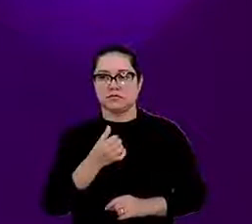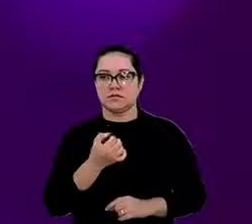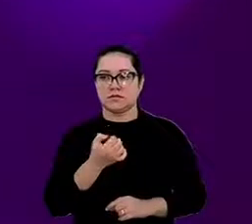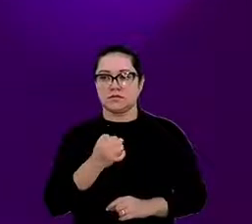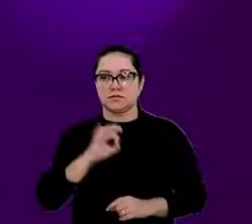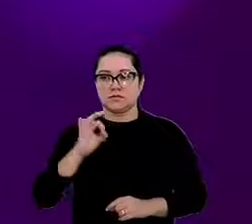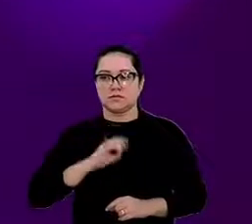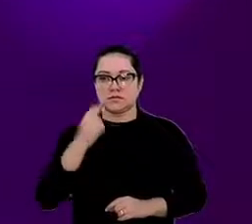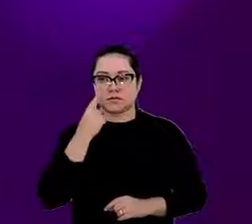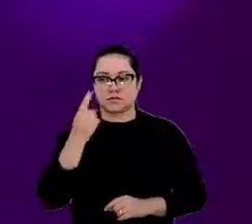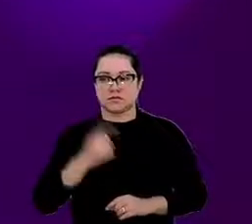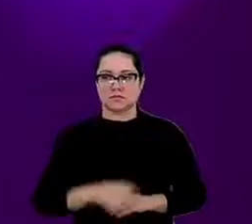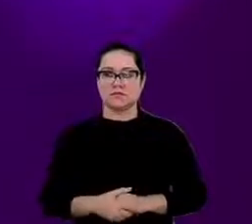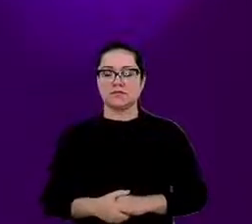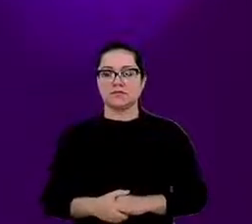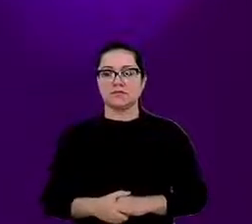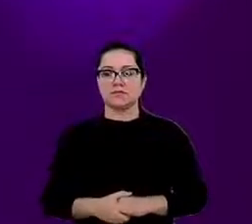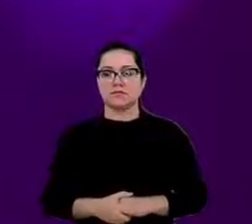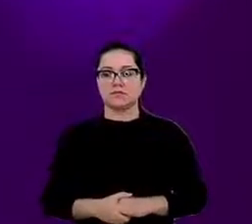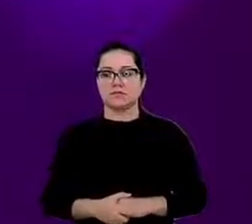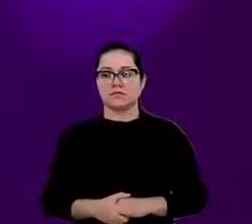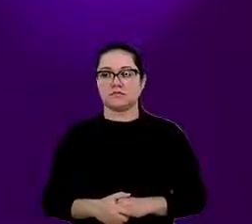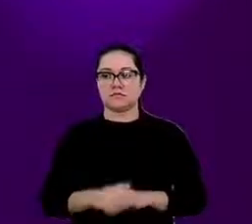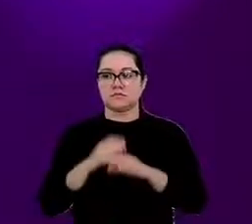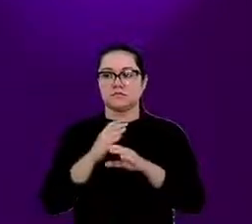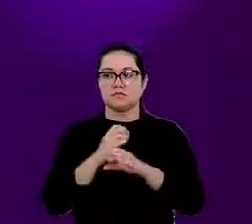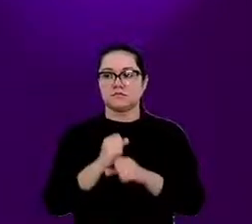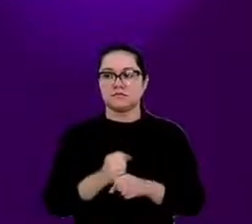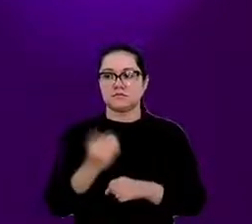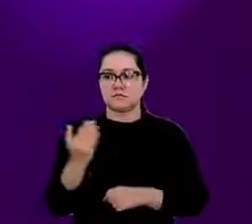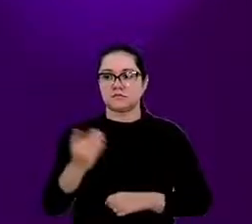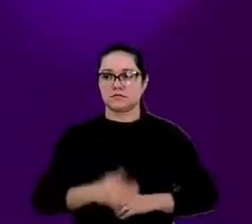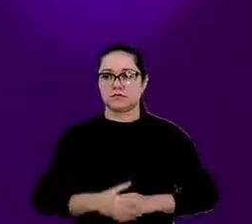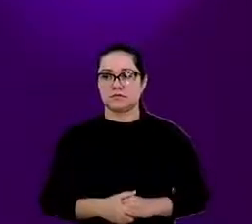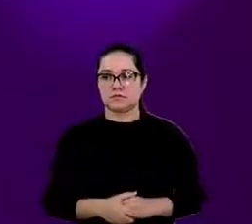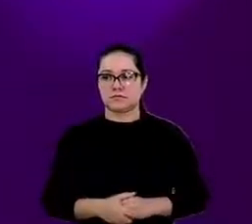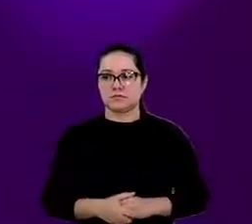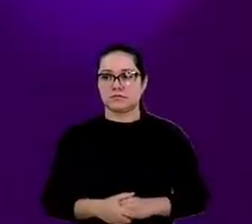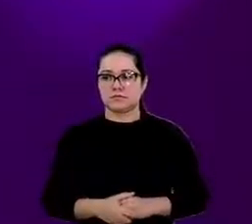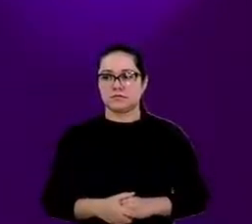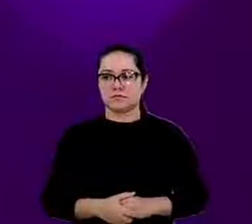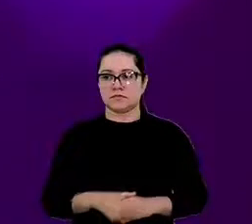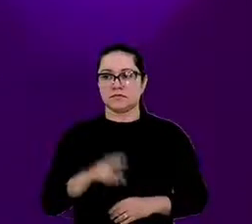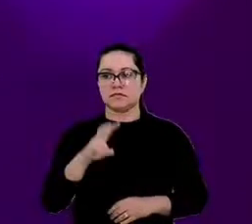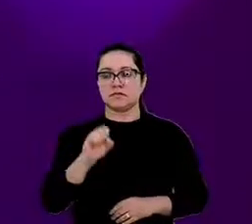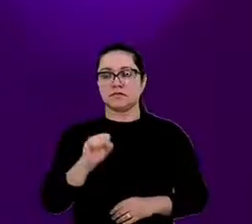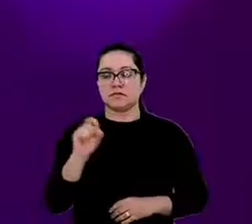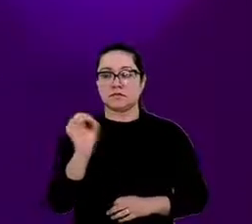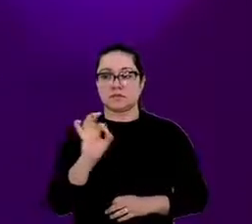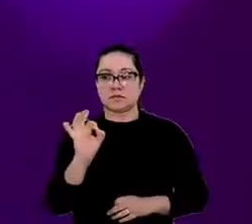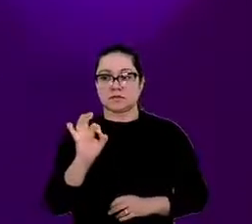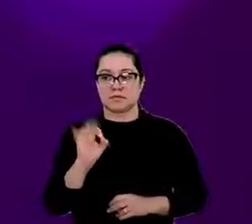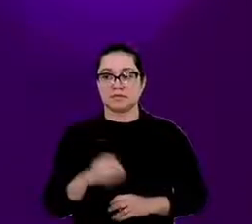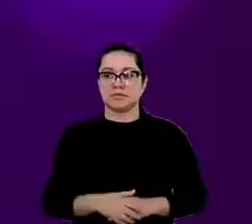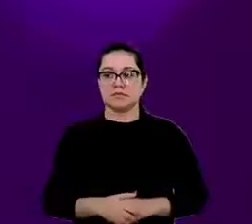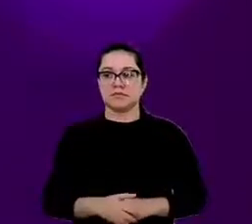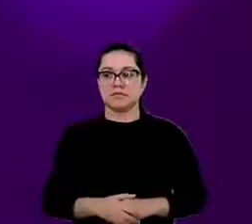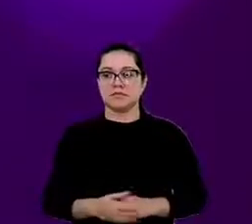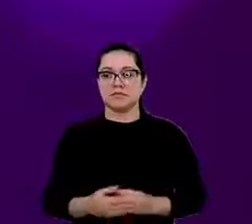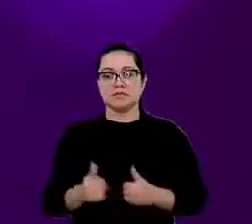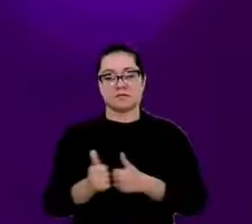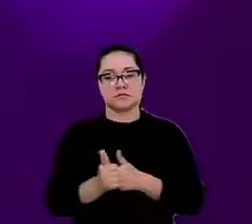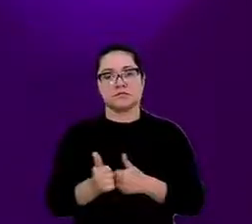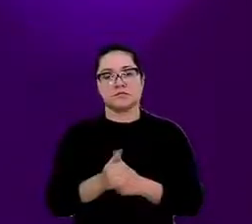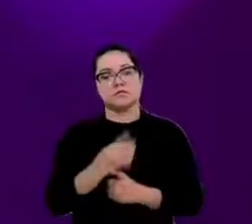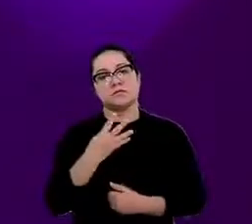60%, angiografia quantitativa da coronária direita distal da ordem de 58% e da proximal da ordem de